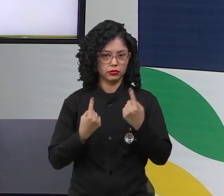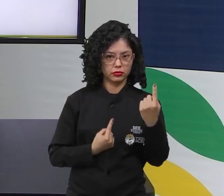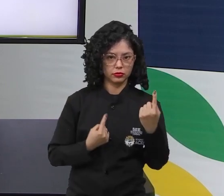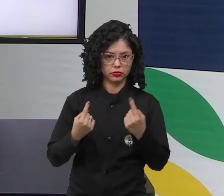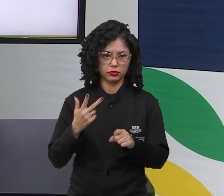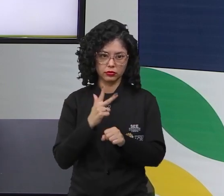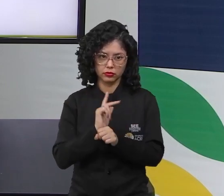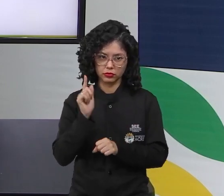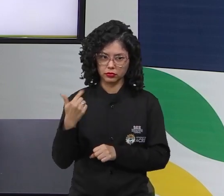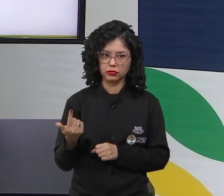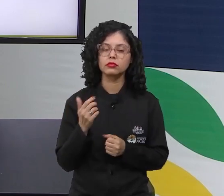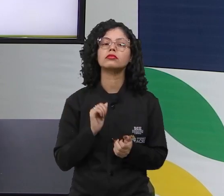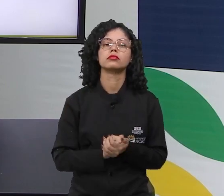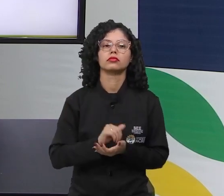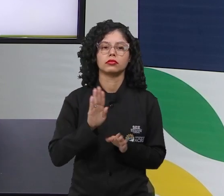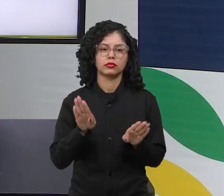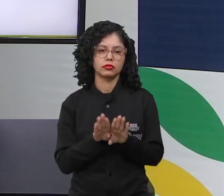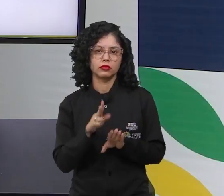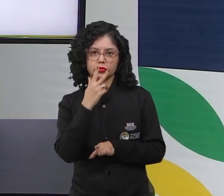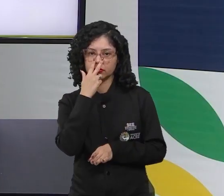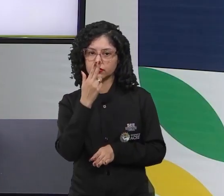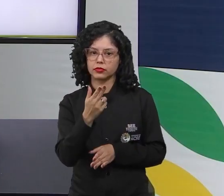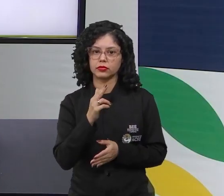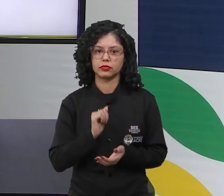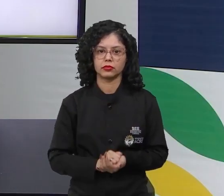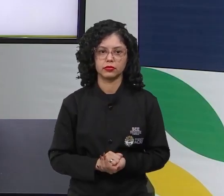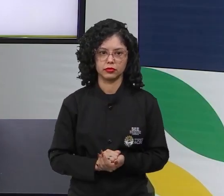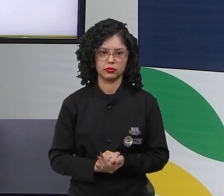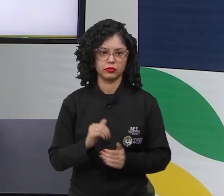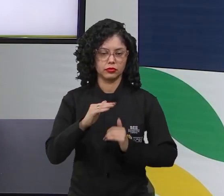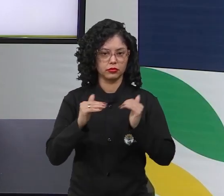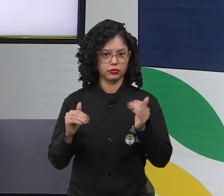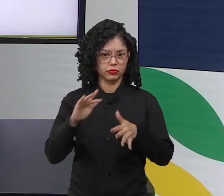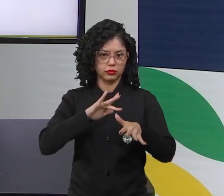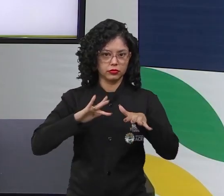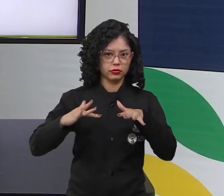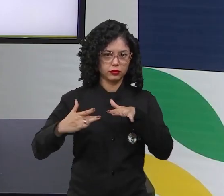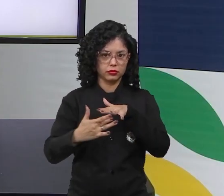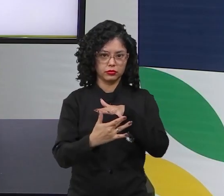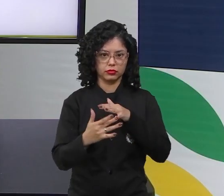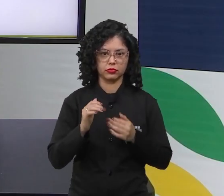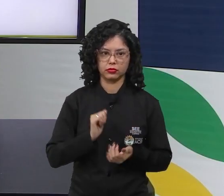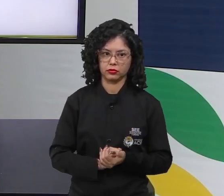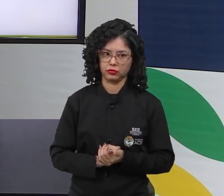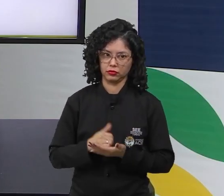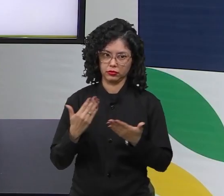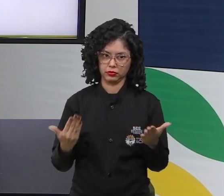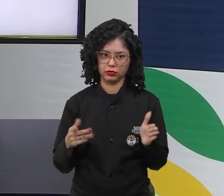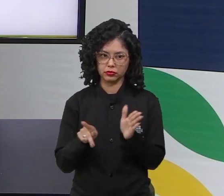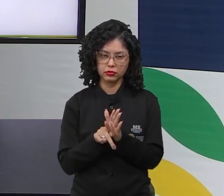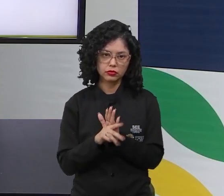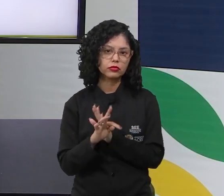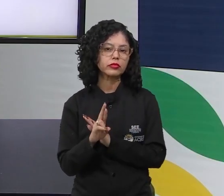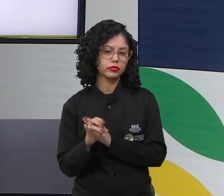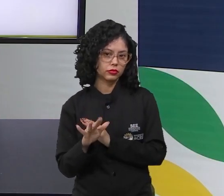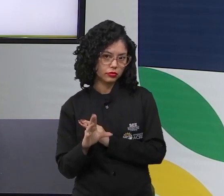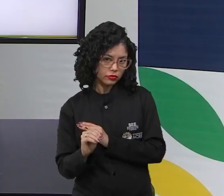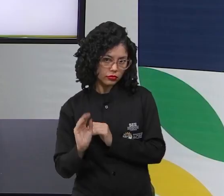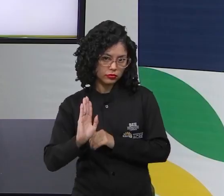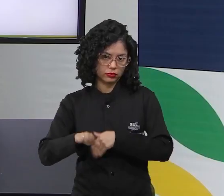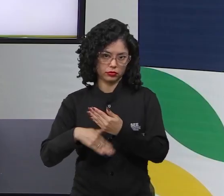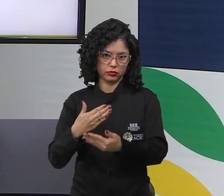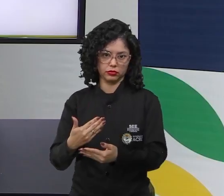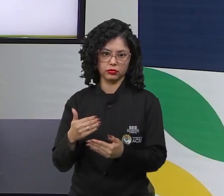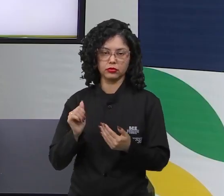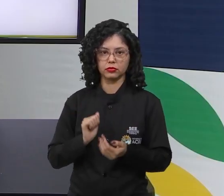Reels do Instagram aparece também, no WhatsApp, em todas as redes sociais. E que fenômeno é esse que a senhora está falando? O que é esse